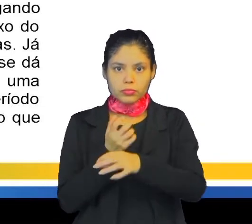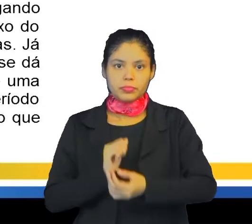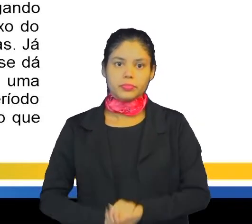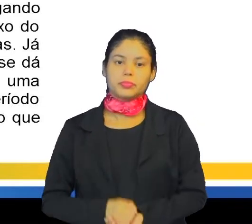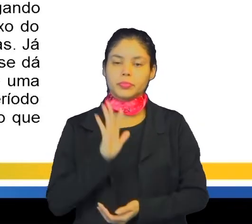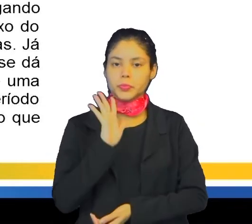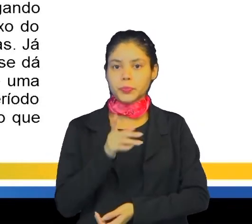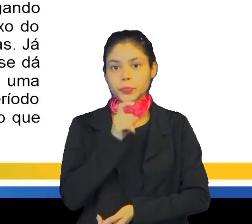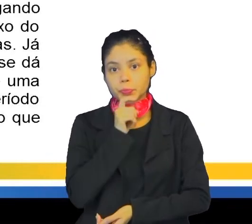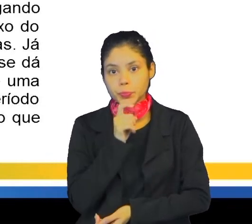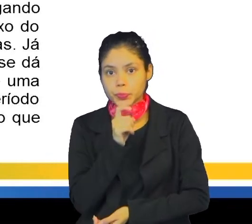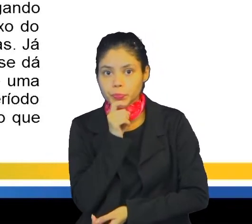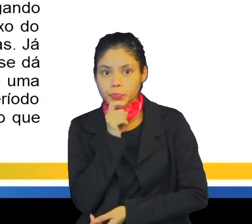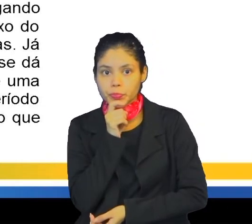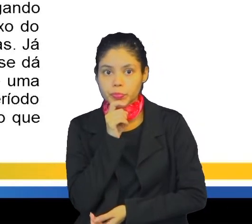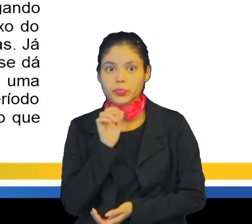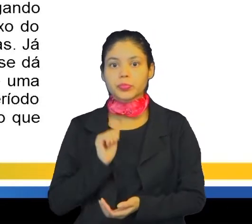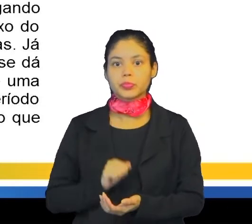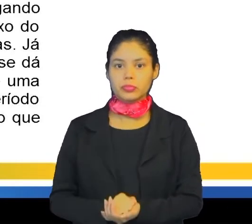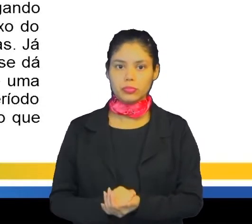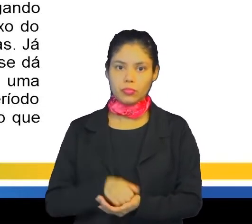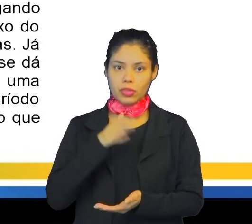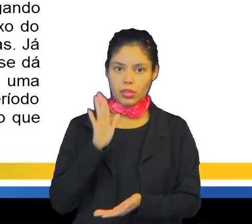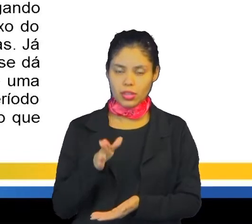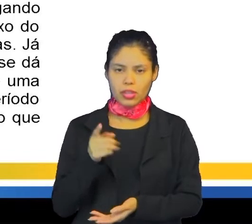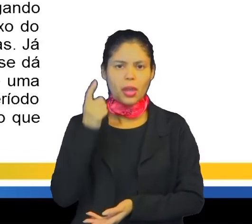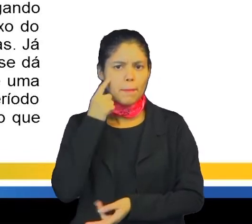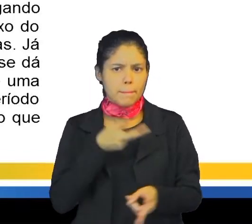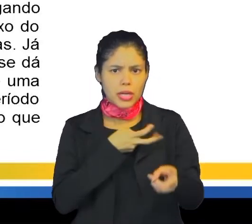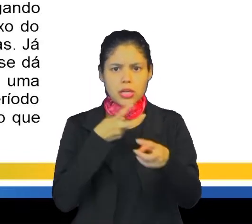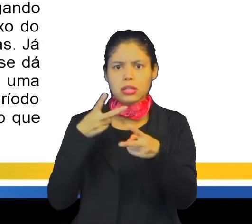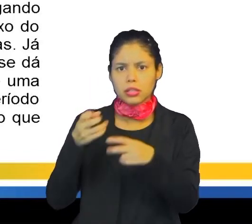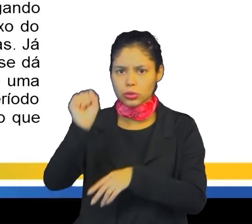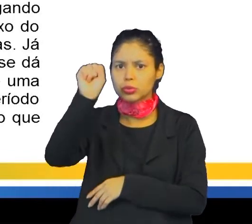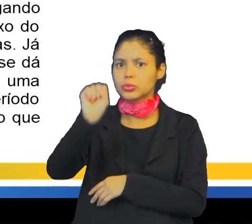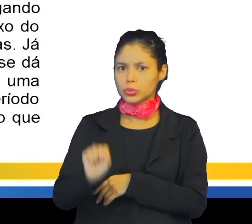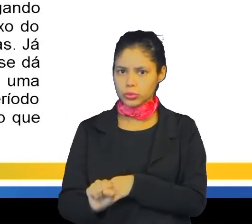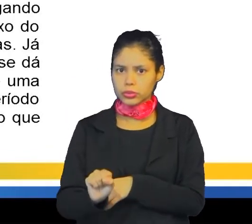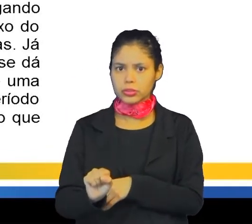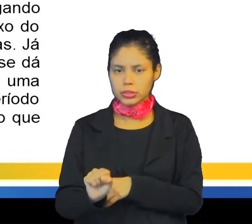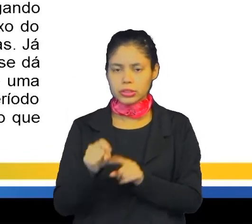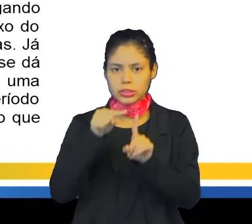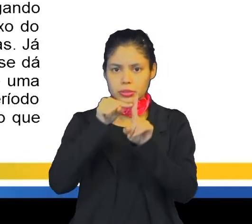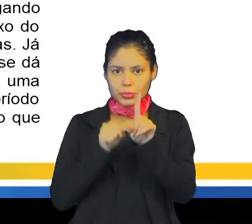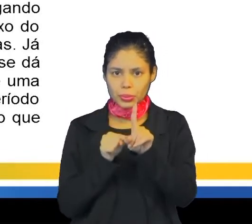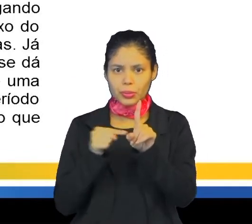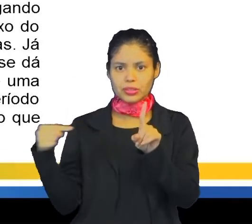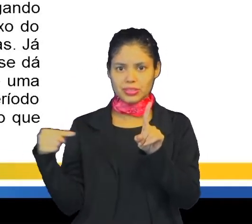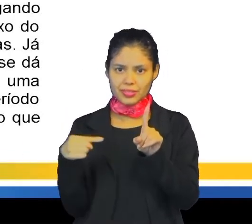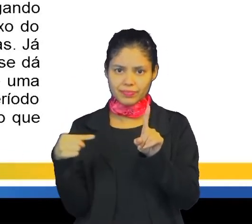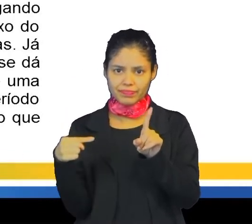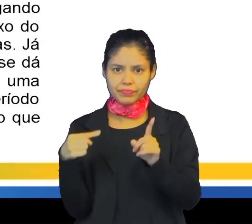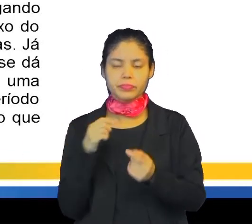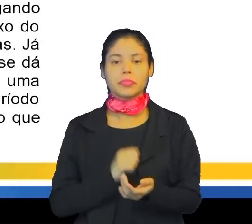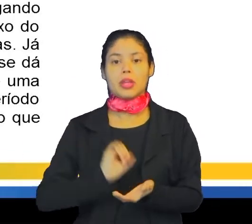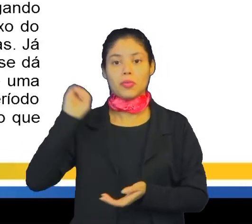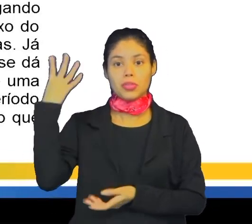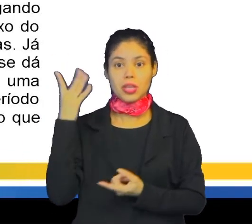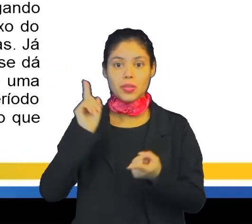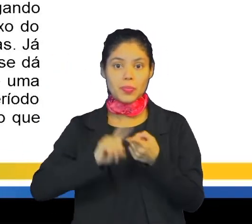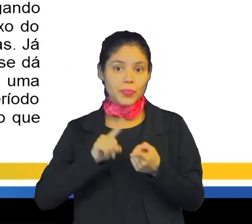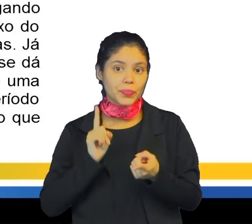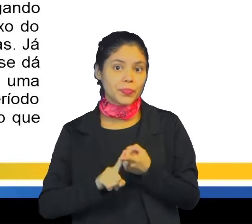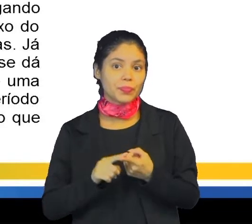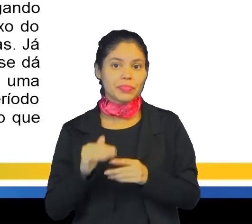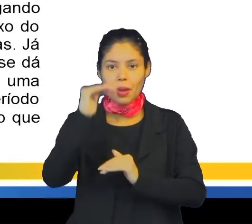o inverno é a estação mais fria é bem perceptível na região sul chegando a temperaturas negativas e só ocorre